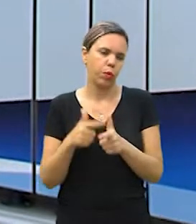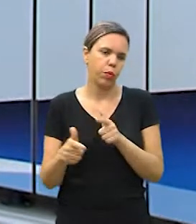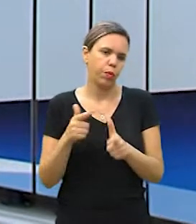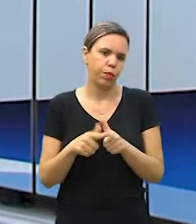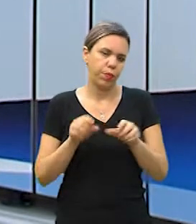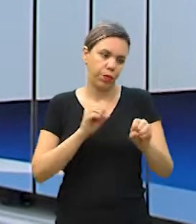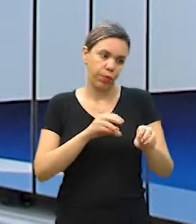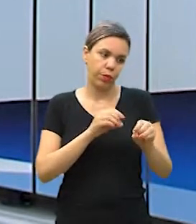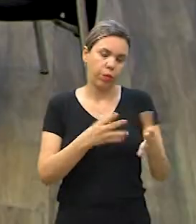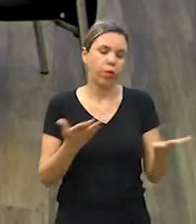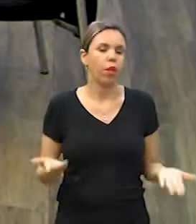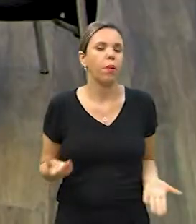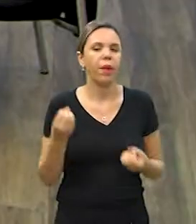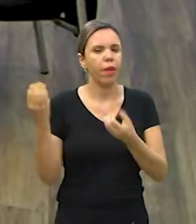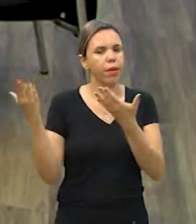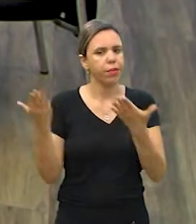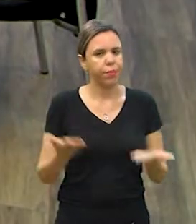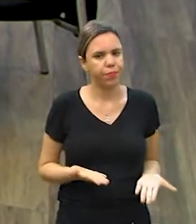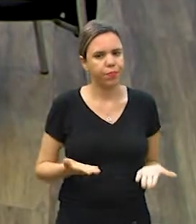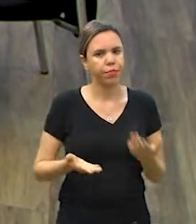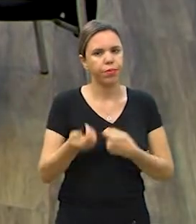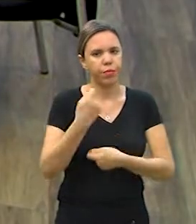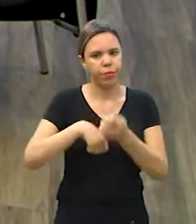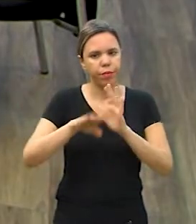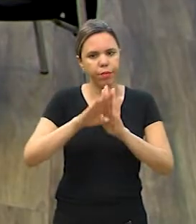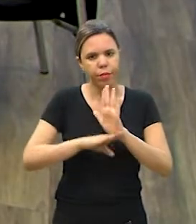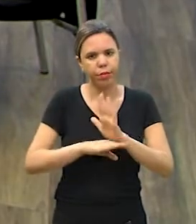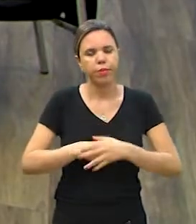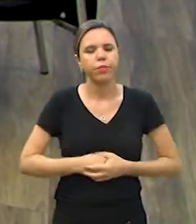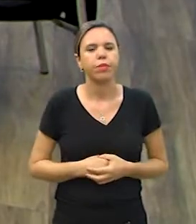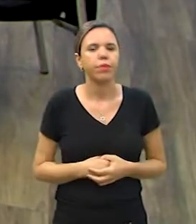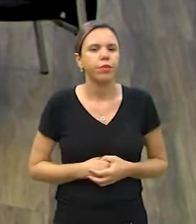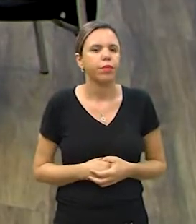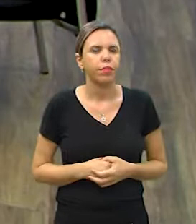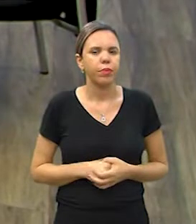os problemas na educação? Seja bem-vinda ao Questão de Ordem.